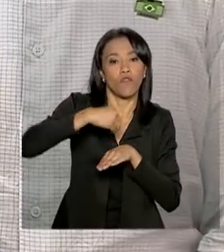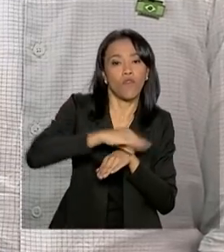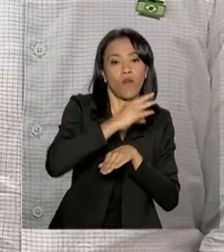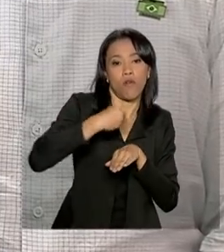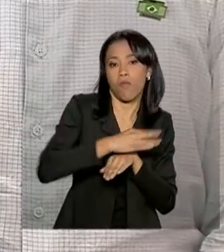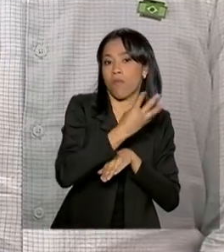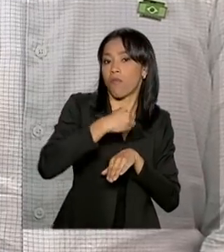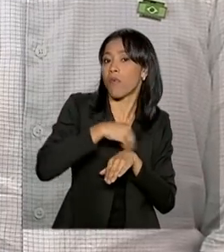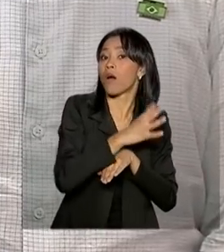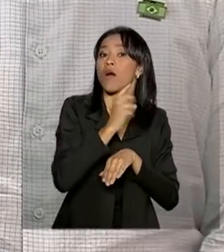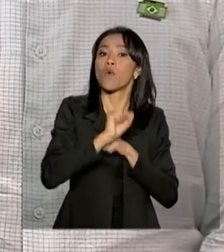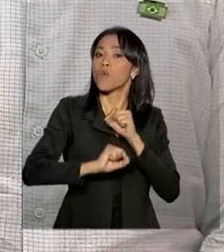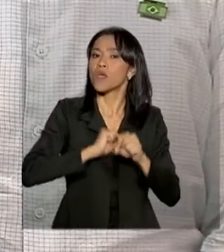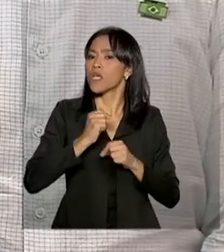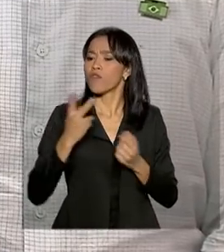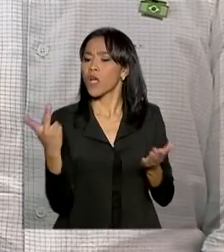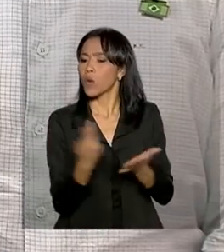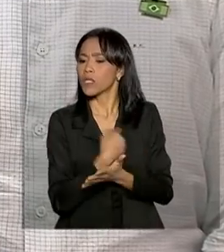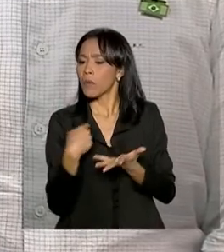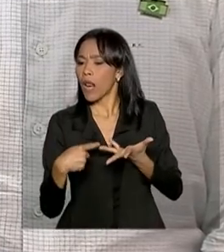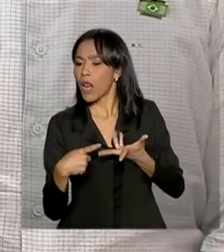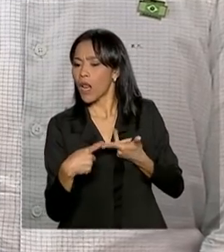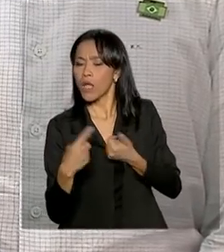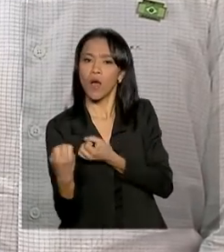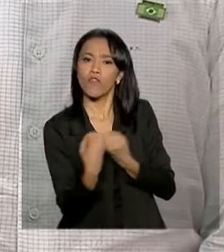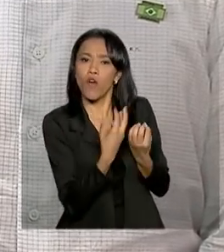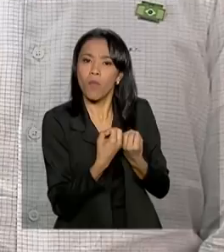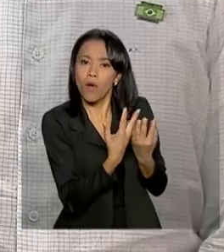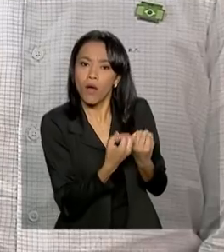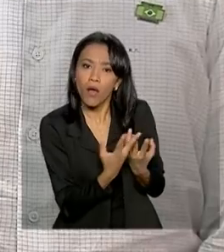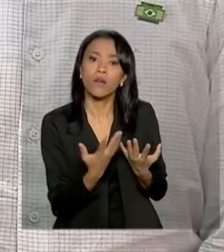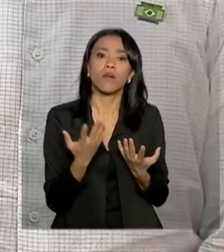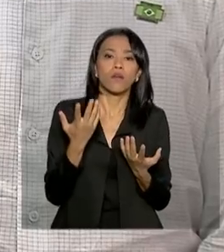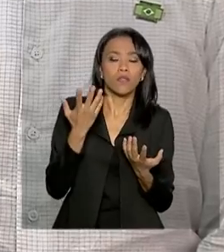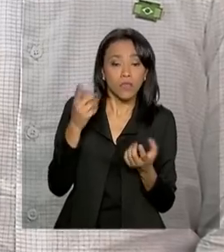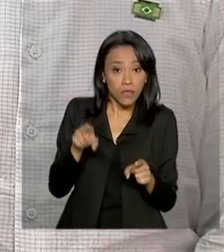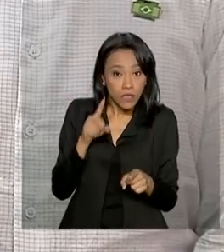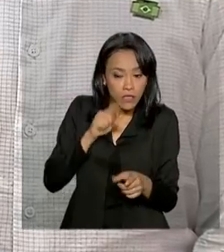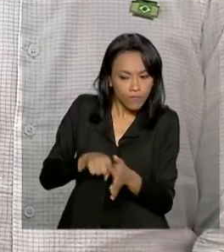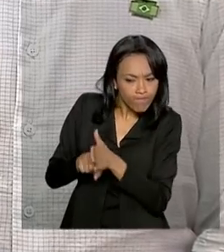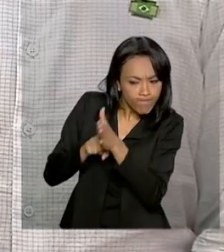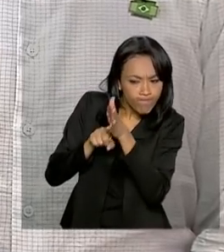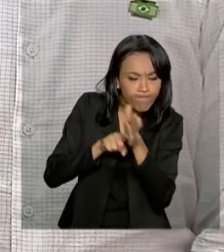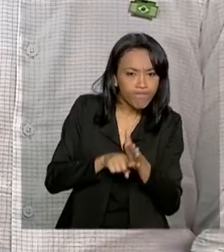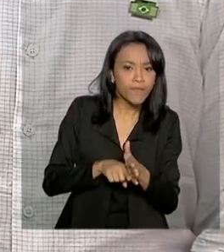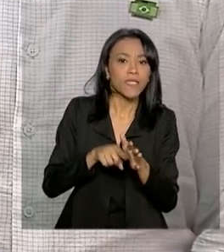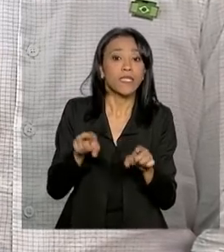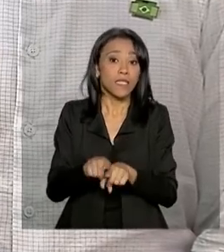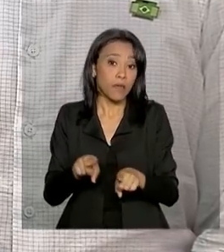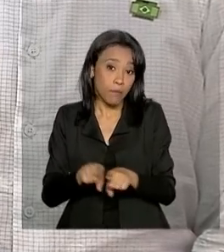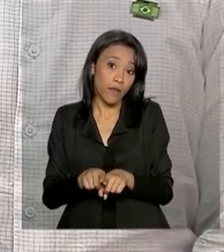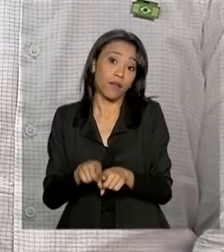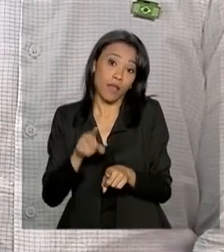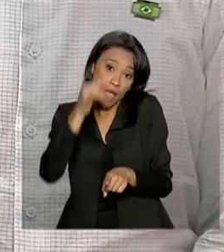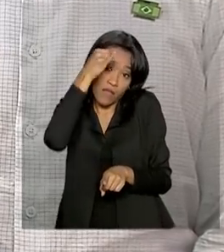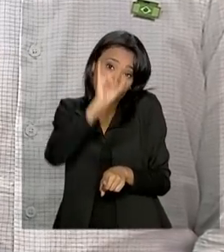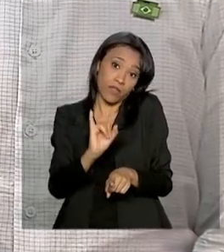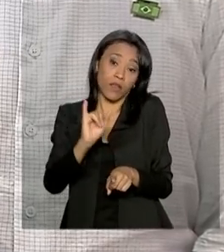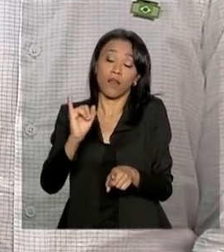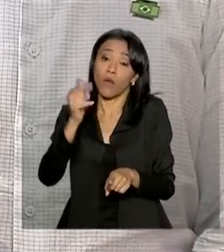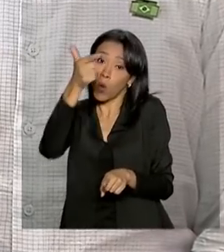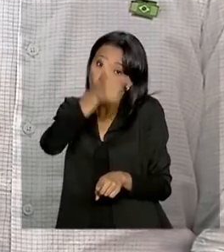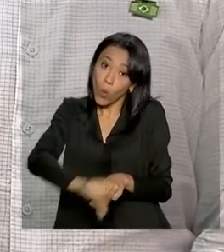que é mais importante no momento, é mitigar o acidente, impedir que coisas semelhantes